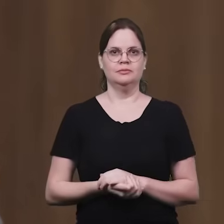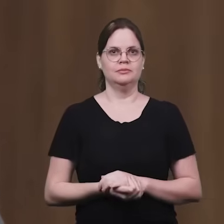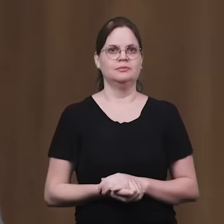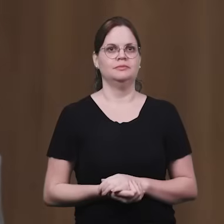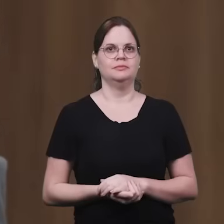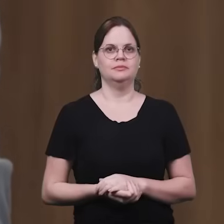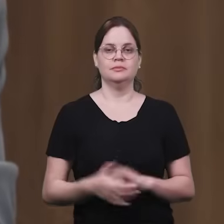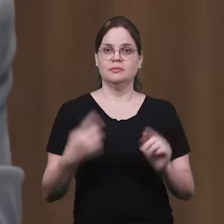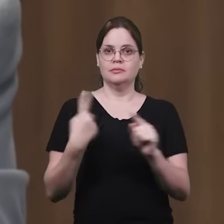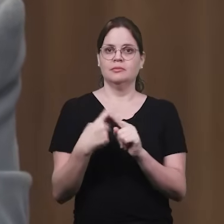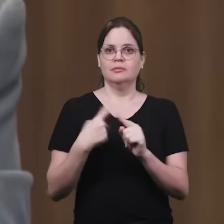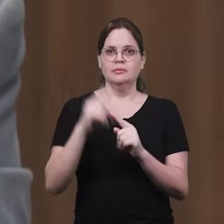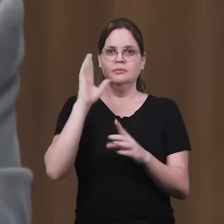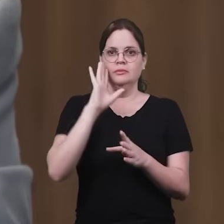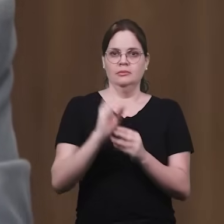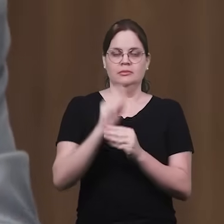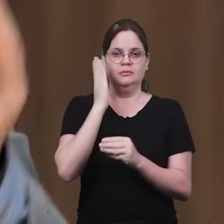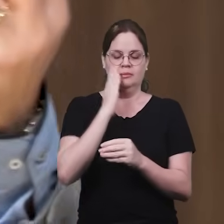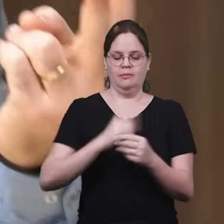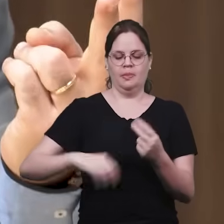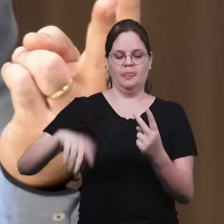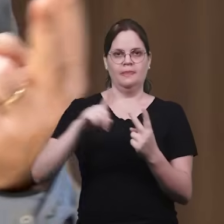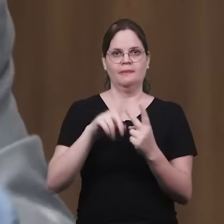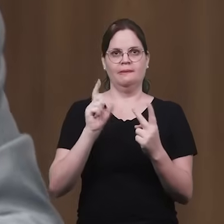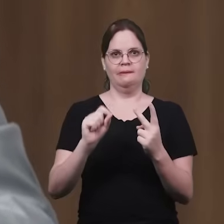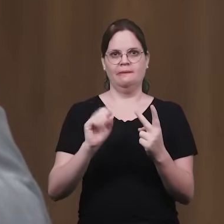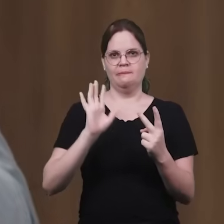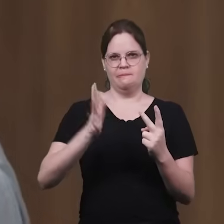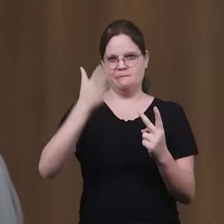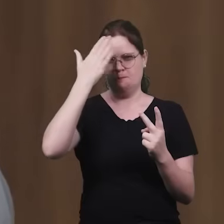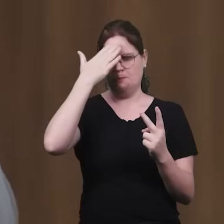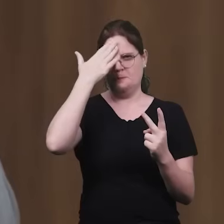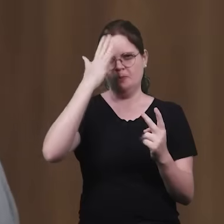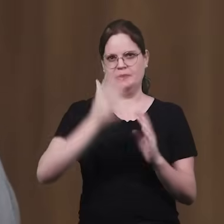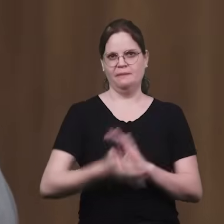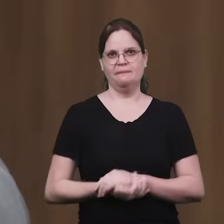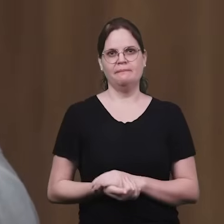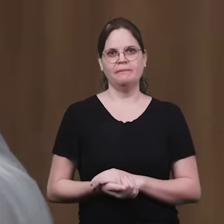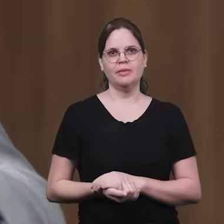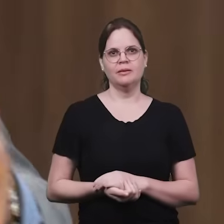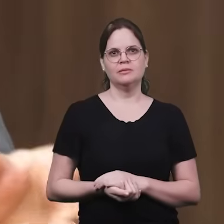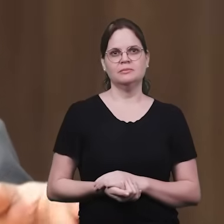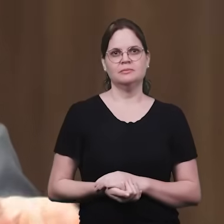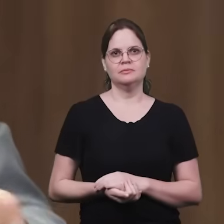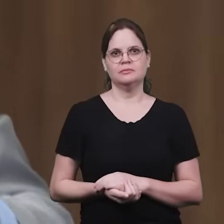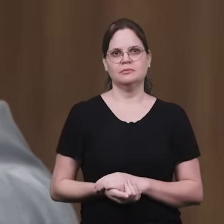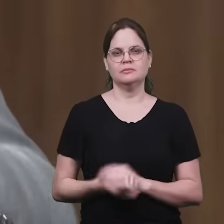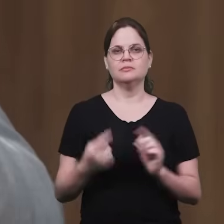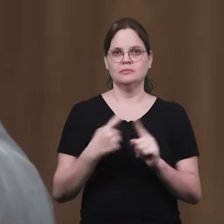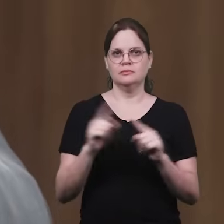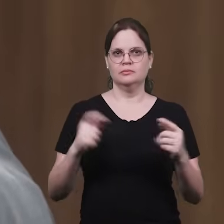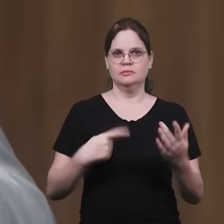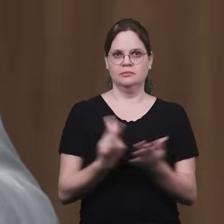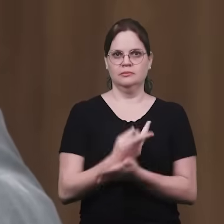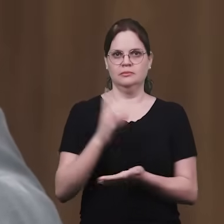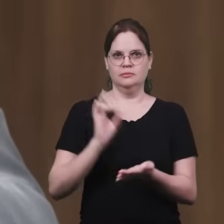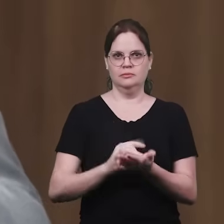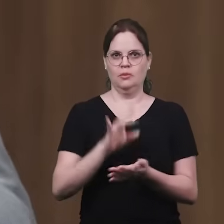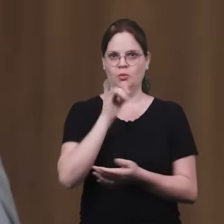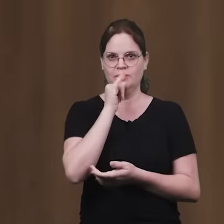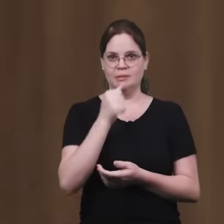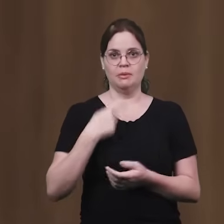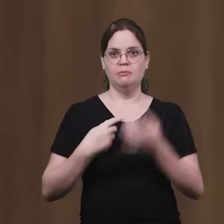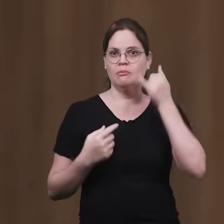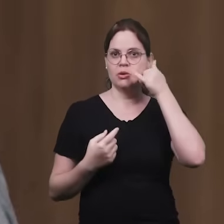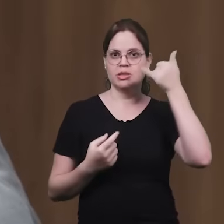né? Ele reconhece e entende. Segundo, isso aí já é velho, todo mundo já ouviu falar isso muitas vezes, mas é uma realidade. Eu